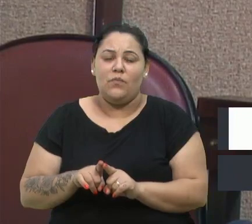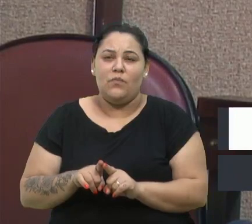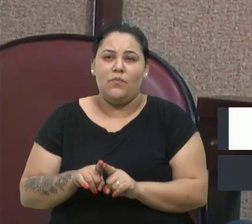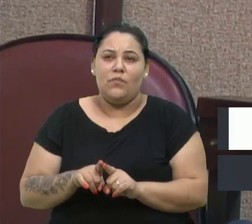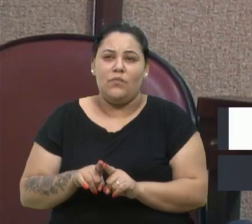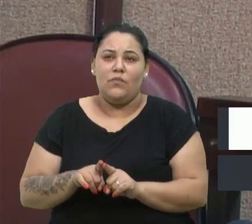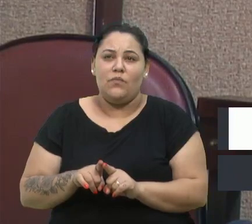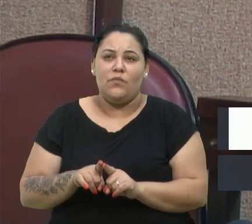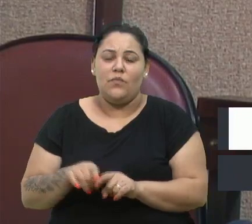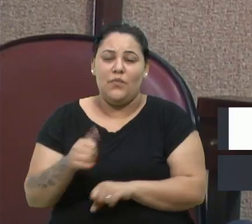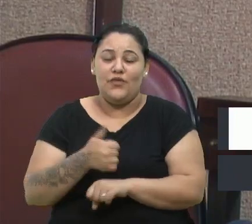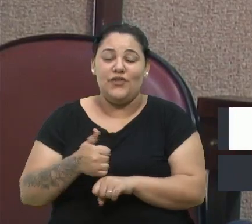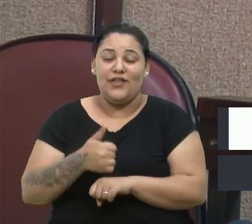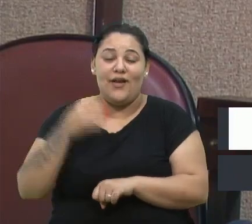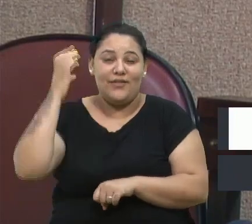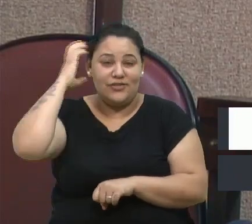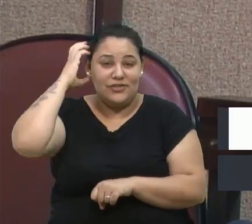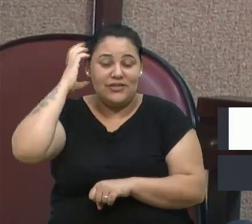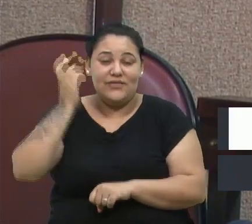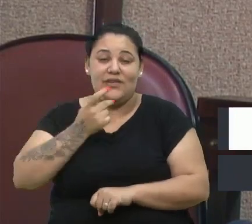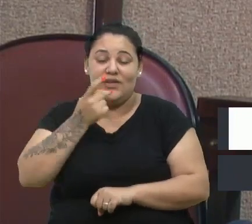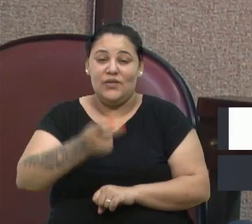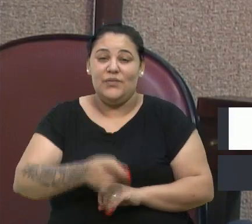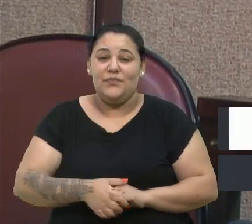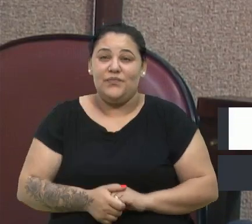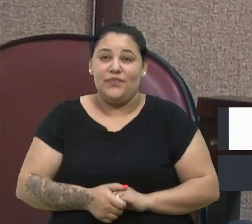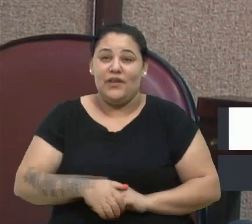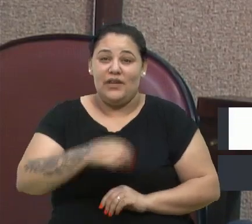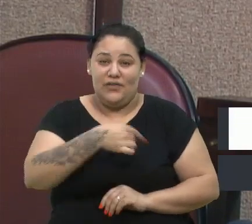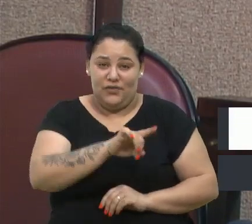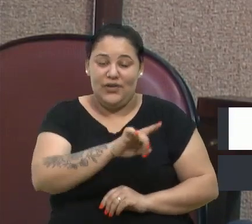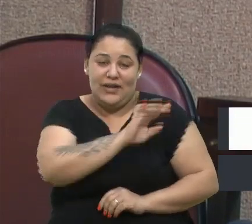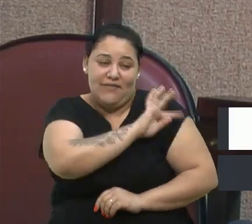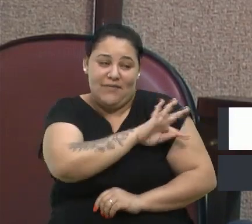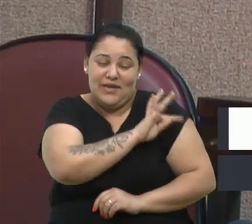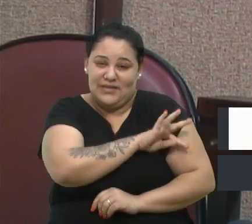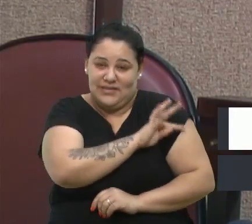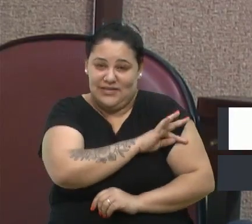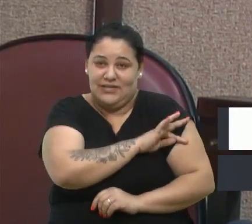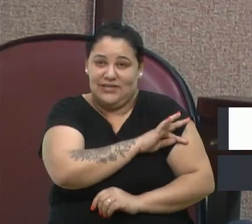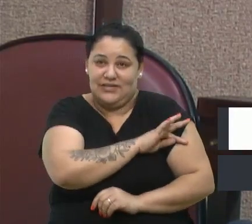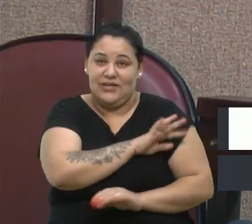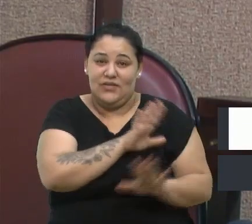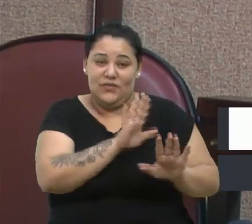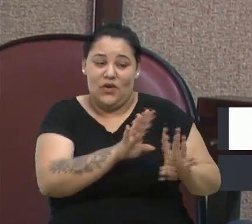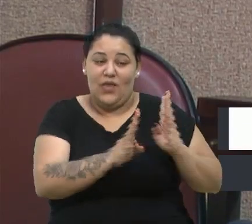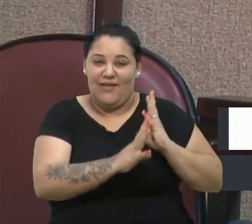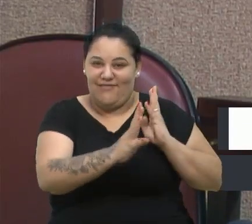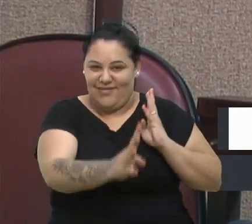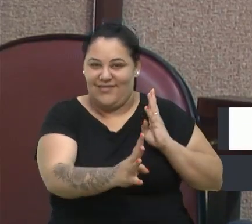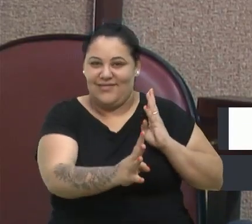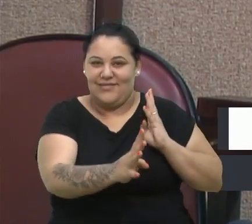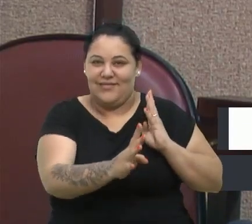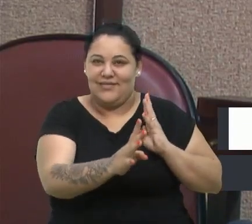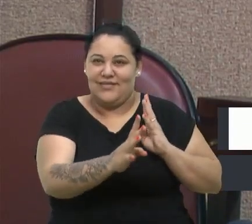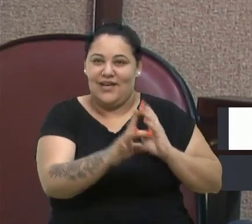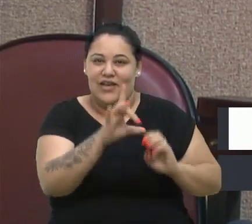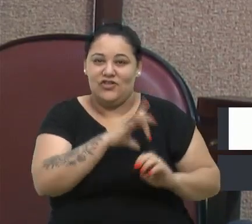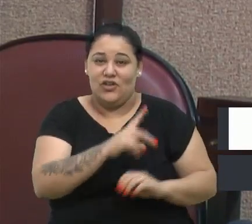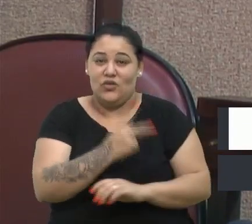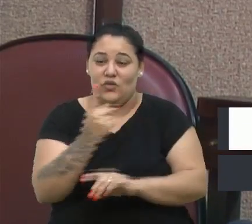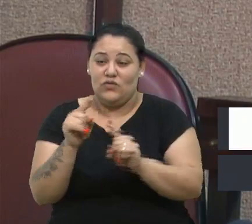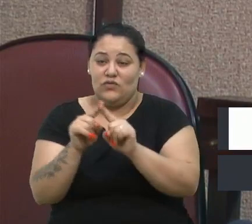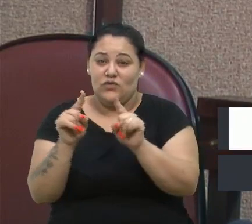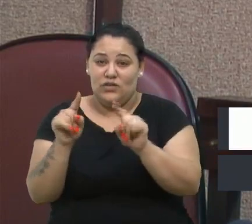radialista falando que foi numa rede de farmácias e ficou numa fila enquanto tinha duas funcionárias